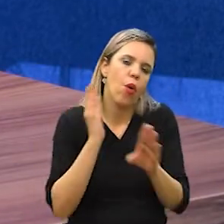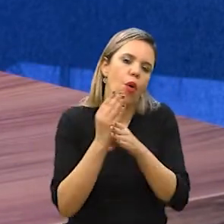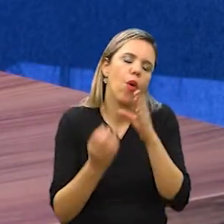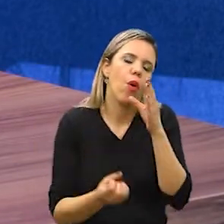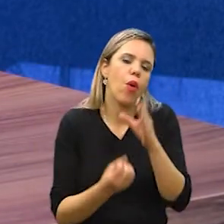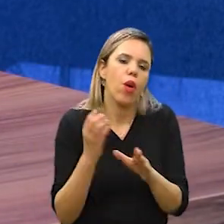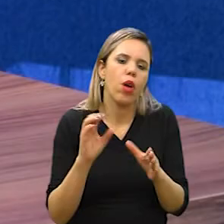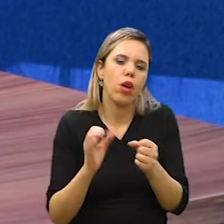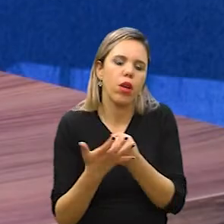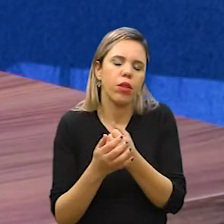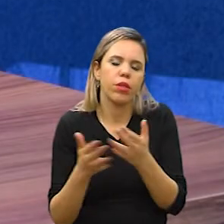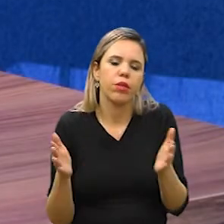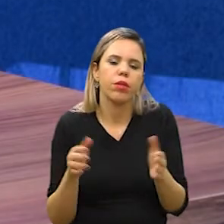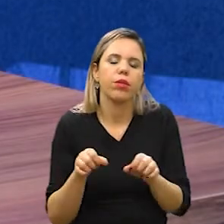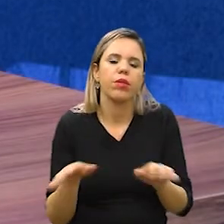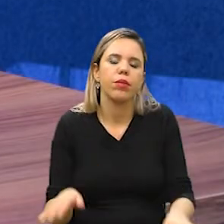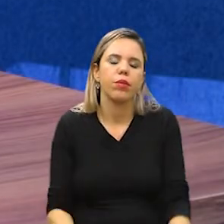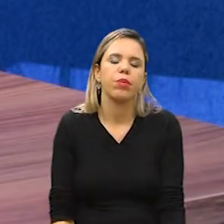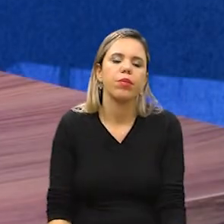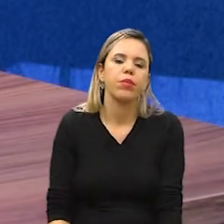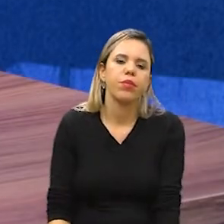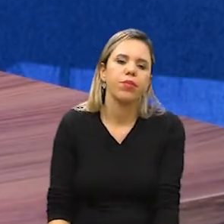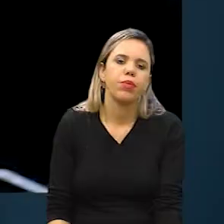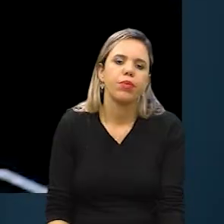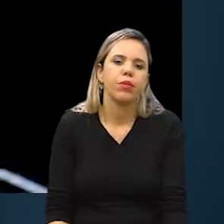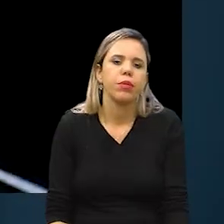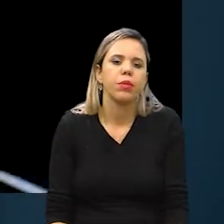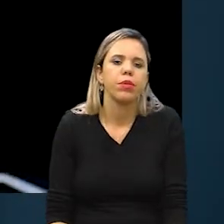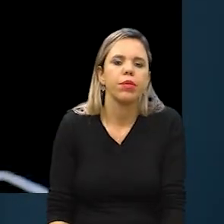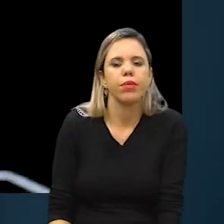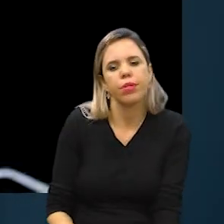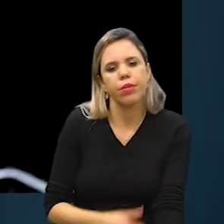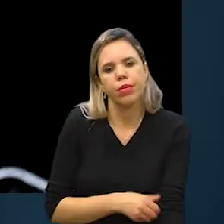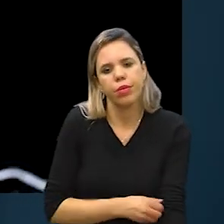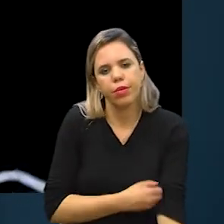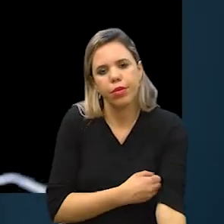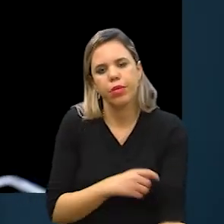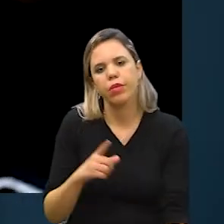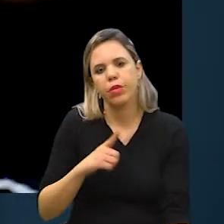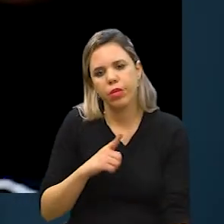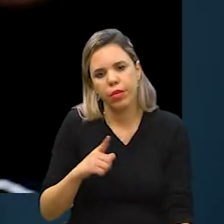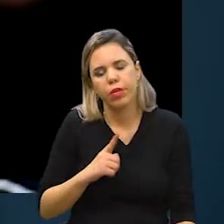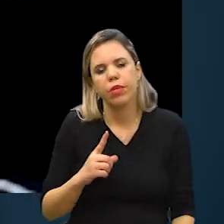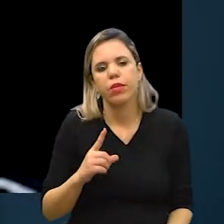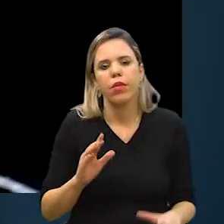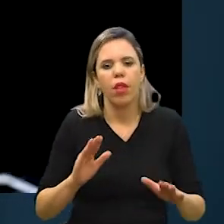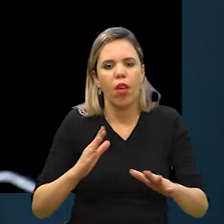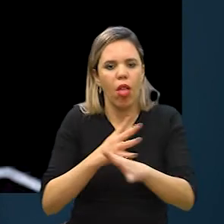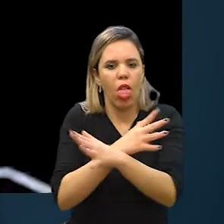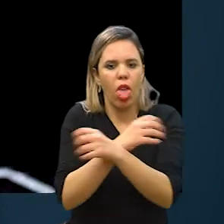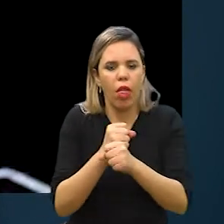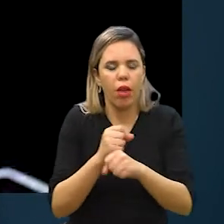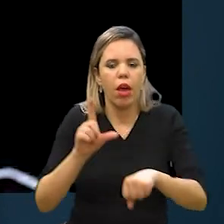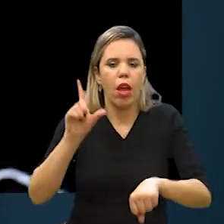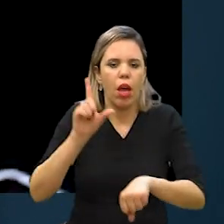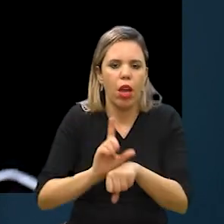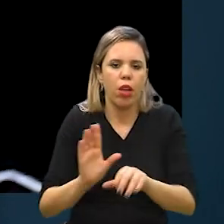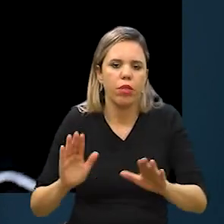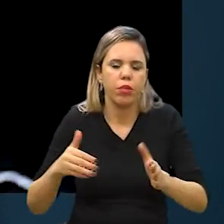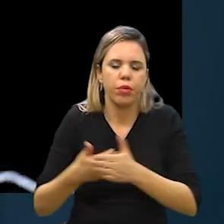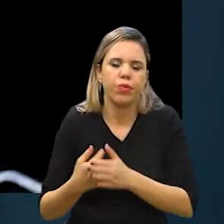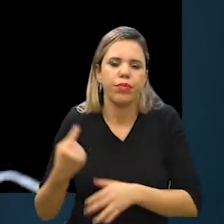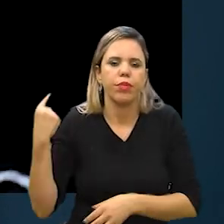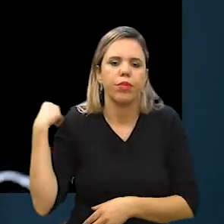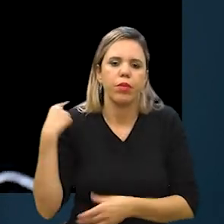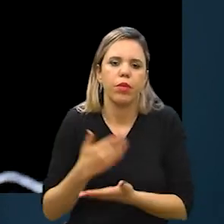vocês encontraram desde que a pandemia começou? Desde que a pandemia começou, a gente teve o lockdown no primeiro momento. Então, a